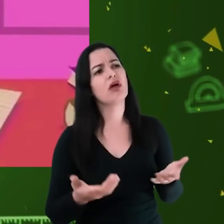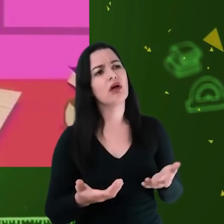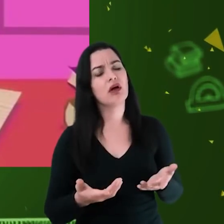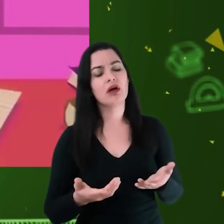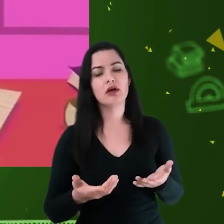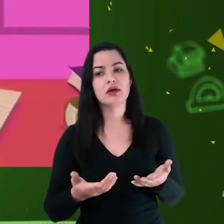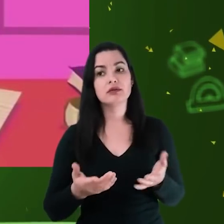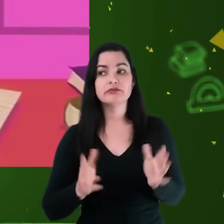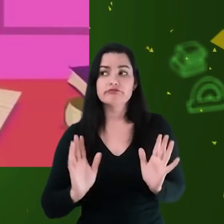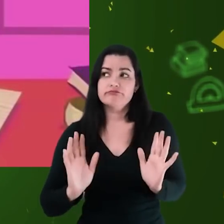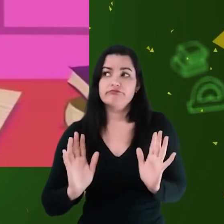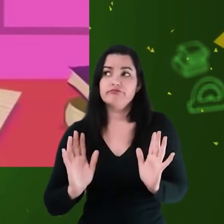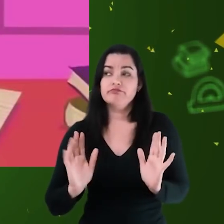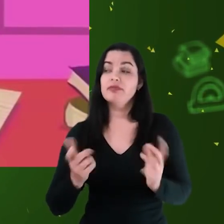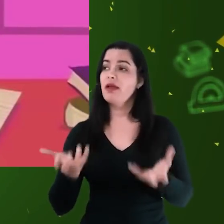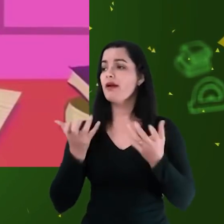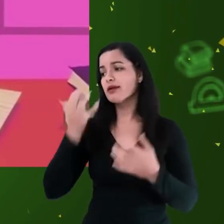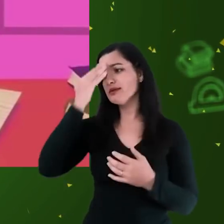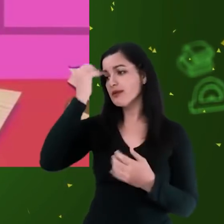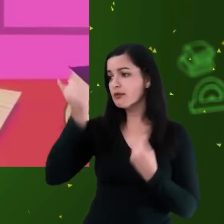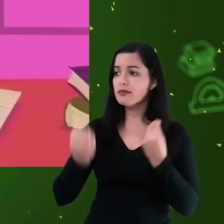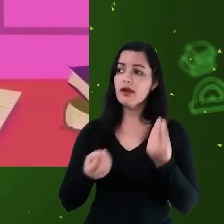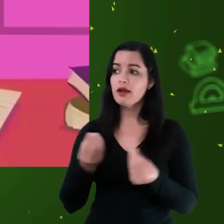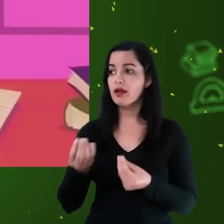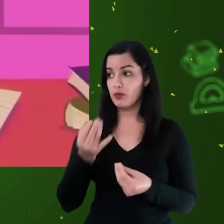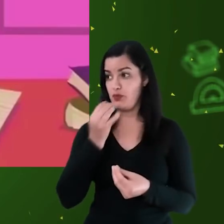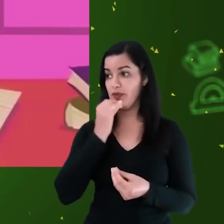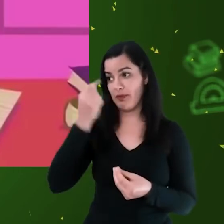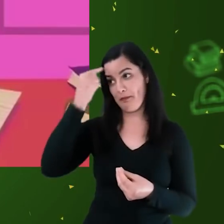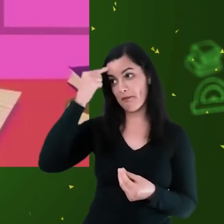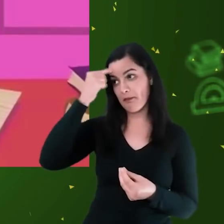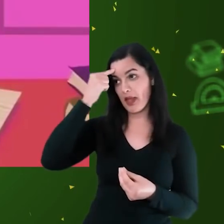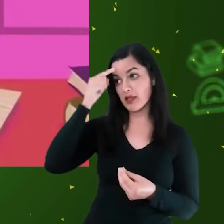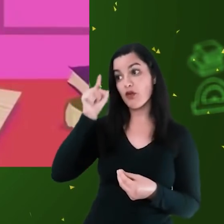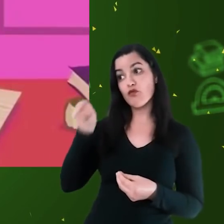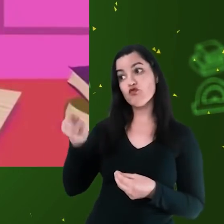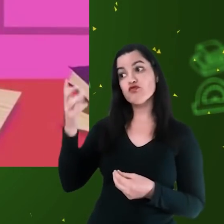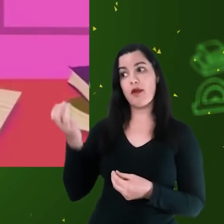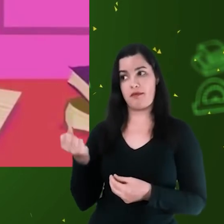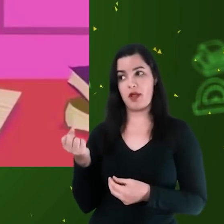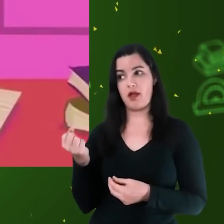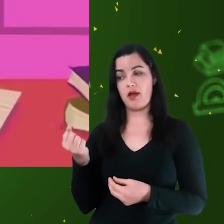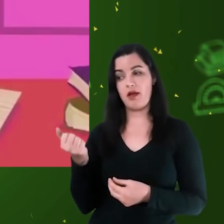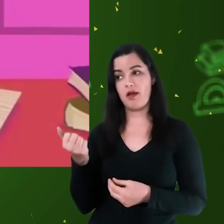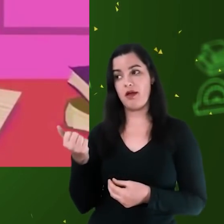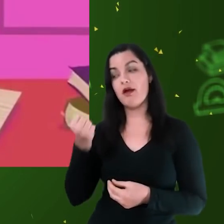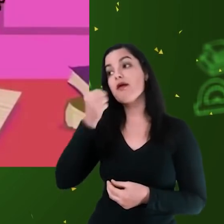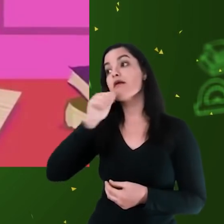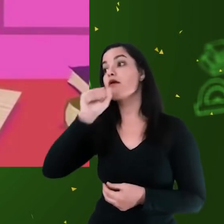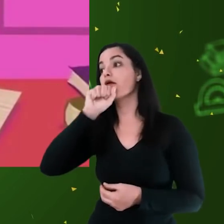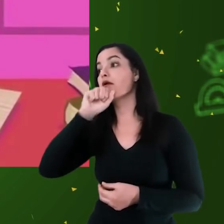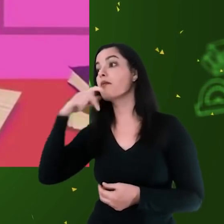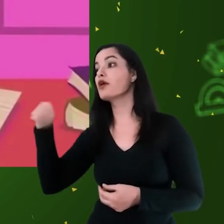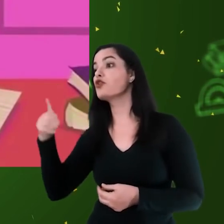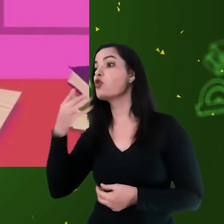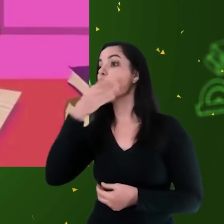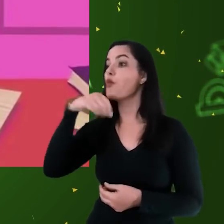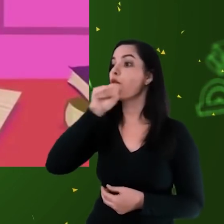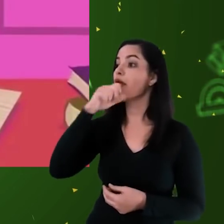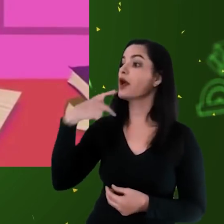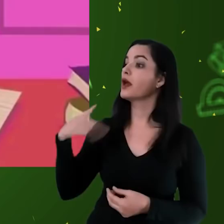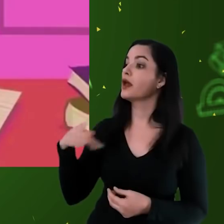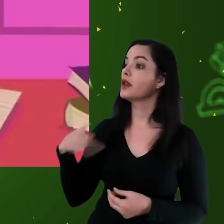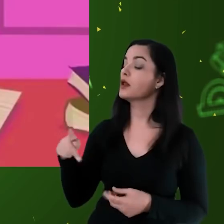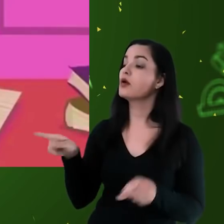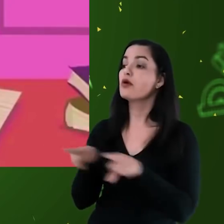queria saber, ué. Pensa bem, você é branca. O tio Zé Maria e a tia Marília são brancos. Então branco com